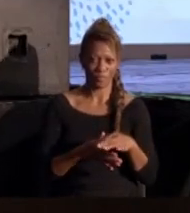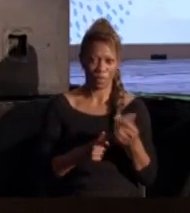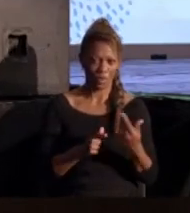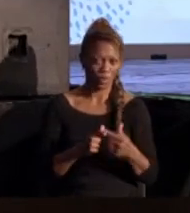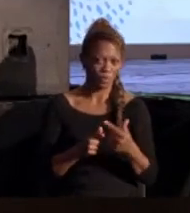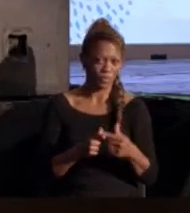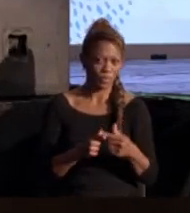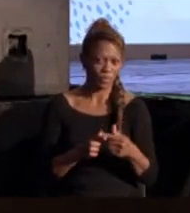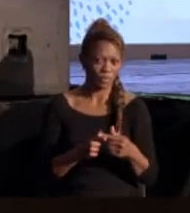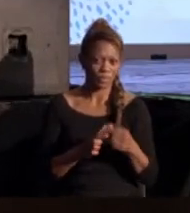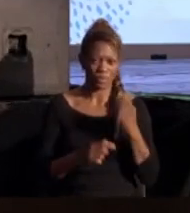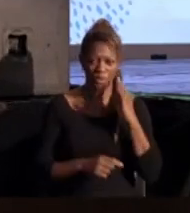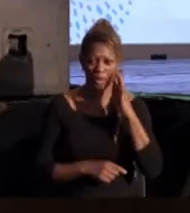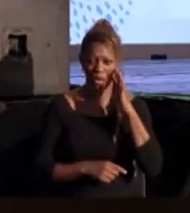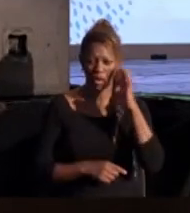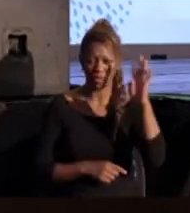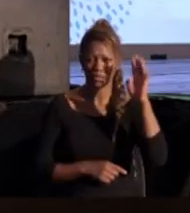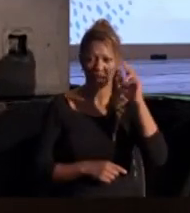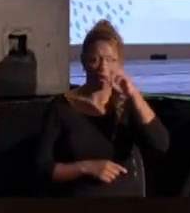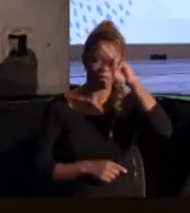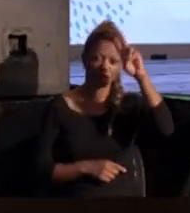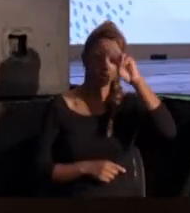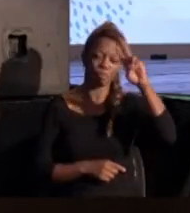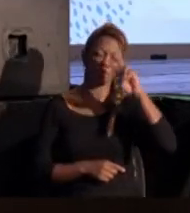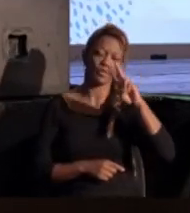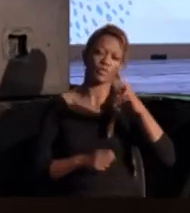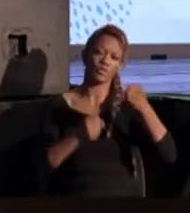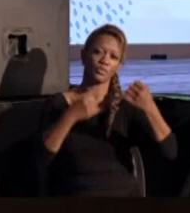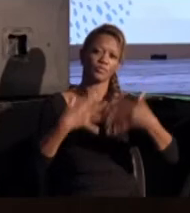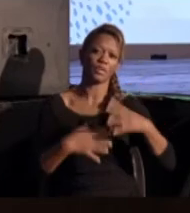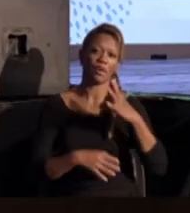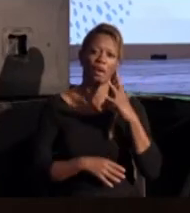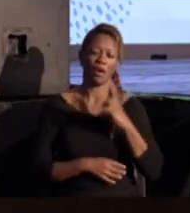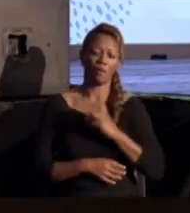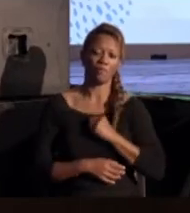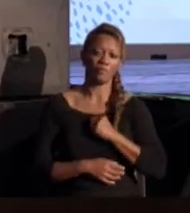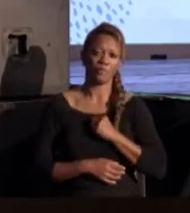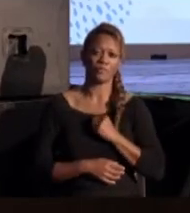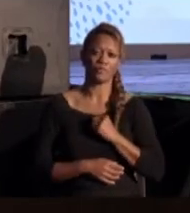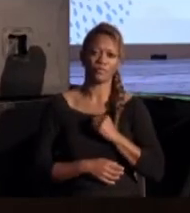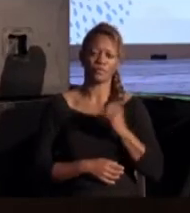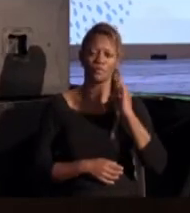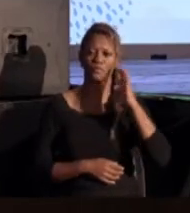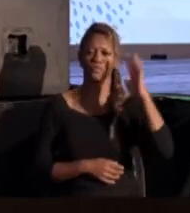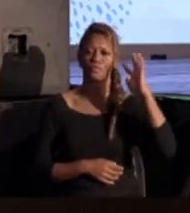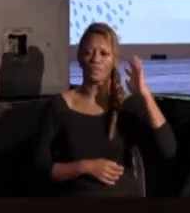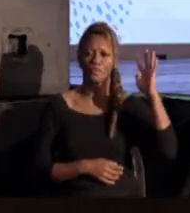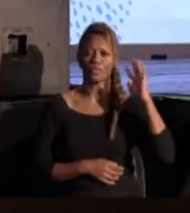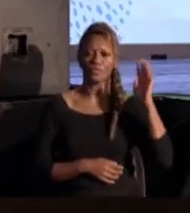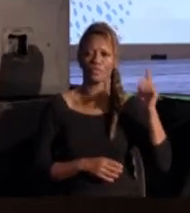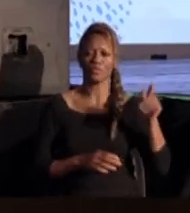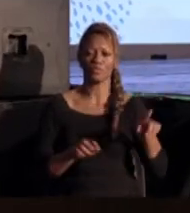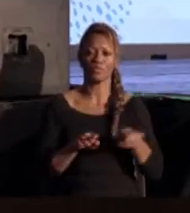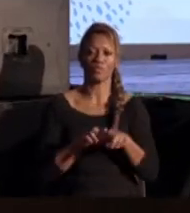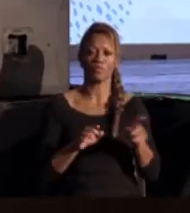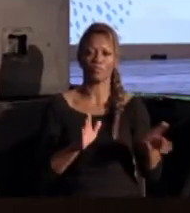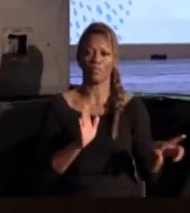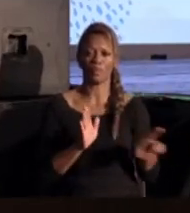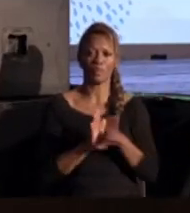os mitos e a filosofia têm a dizer sobre o amor, Ensino de Filosofia e a Lei